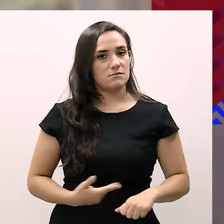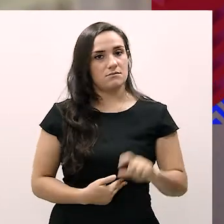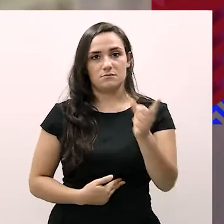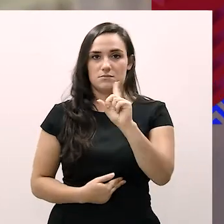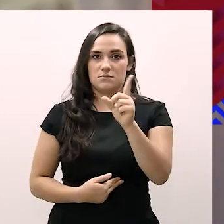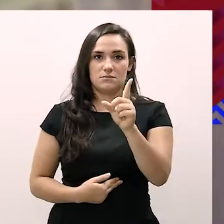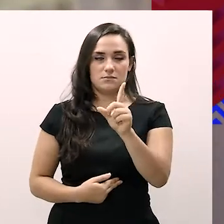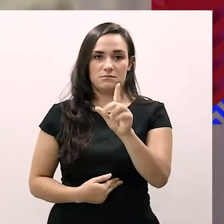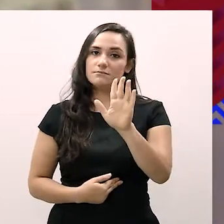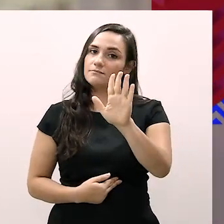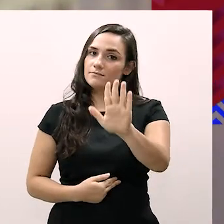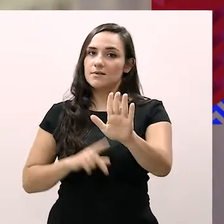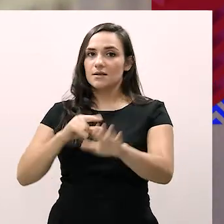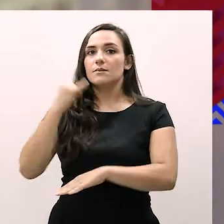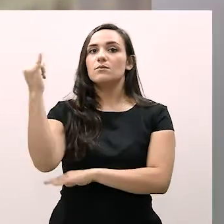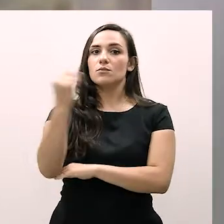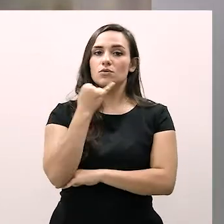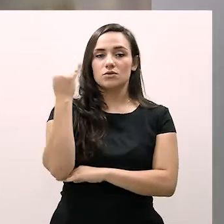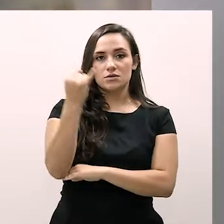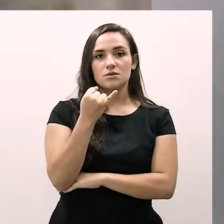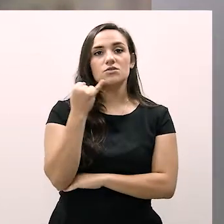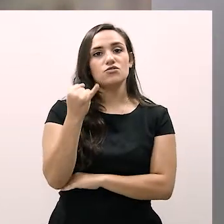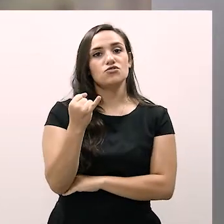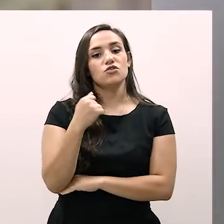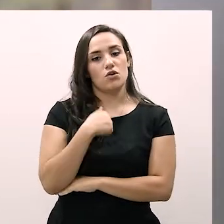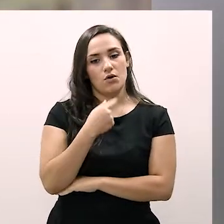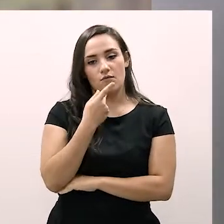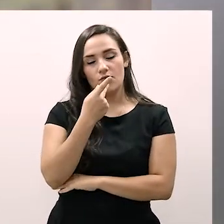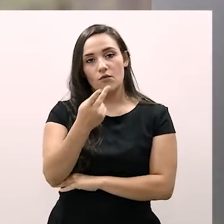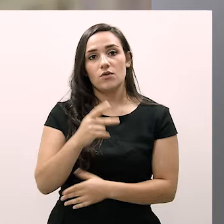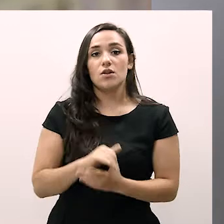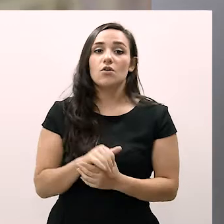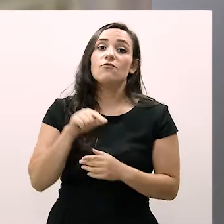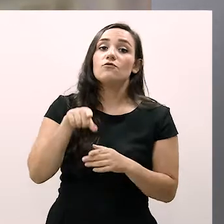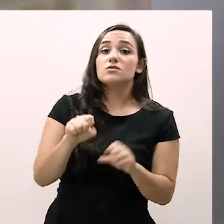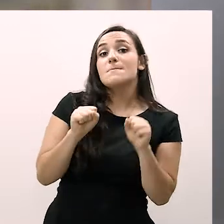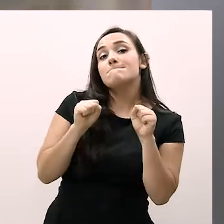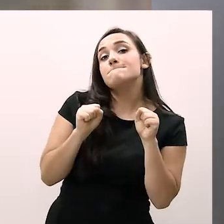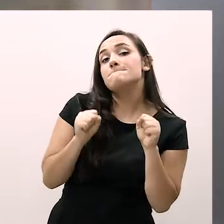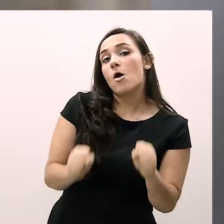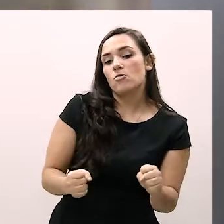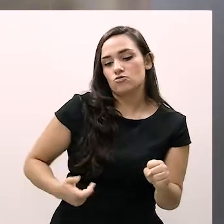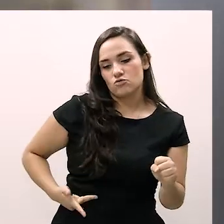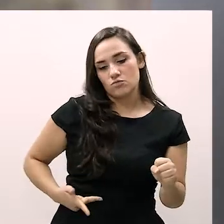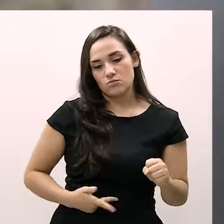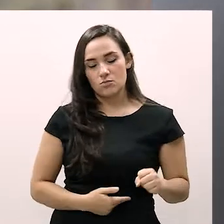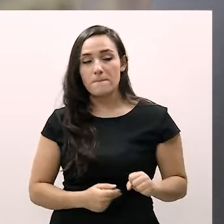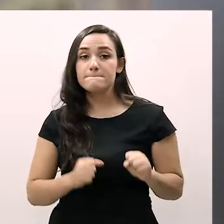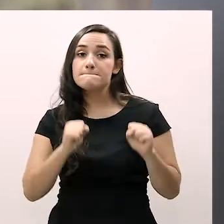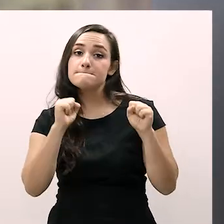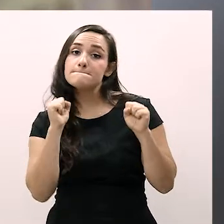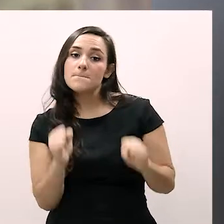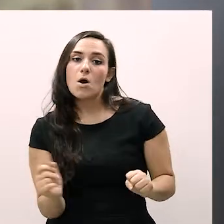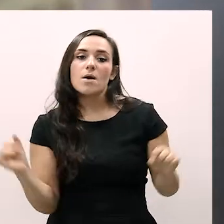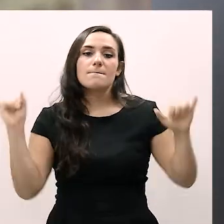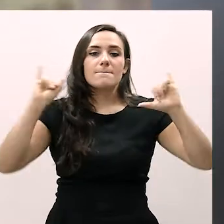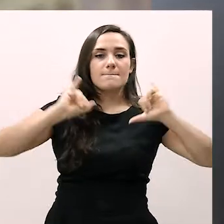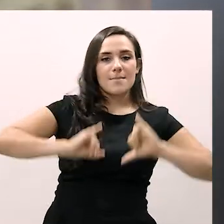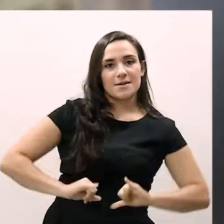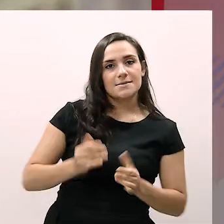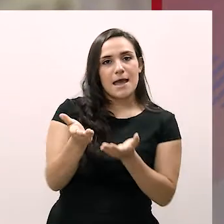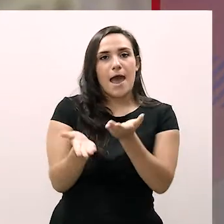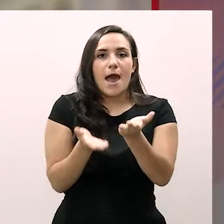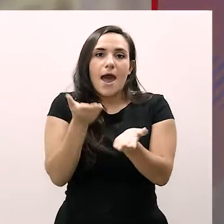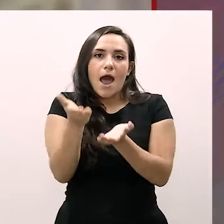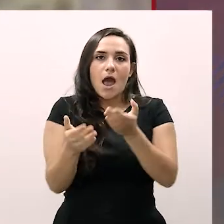vezes no consultório, eu falo, você pode ser operado, porque o tratamento cirúrgico da obesidade mórbida envolve